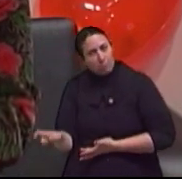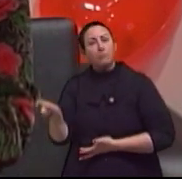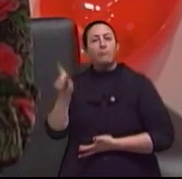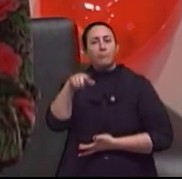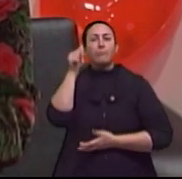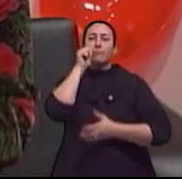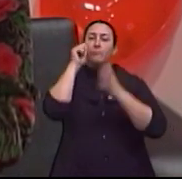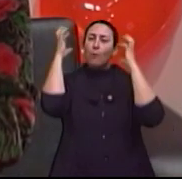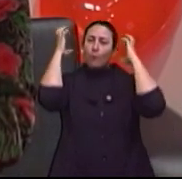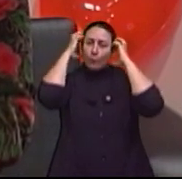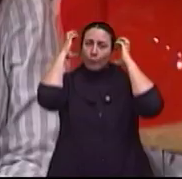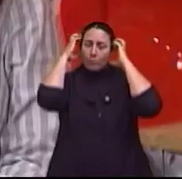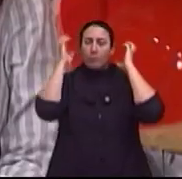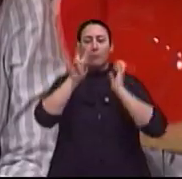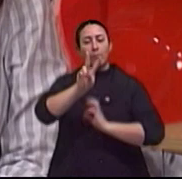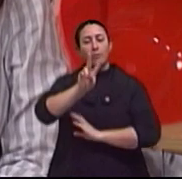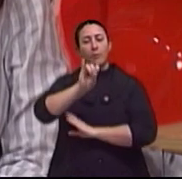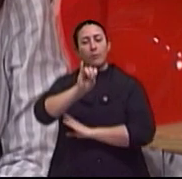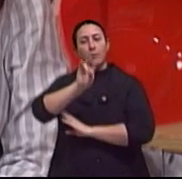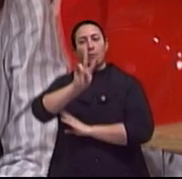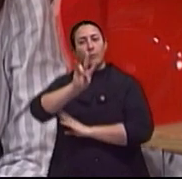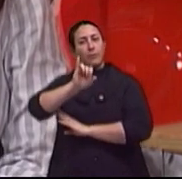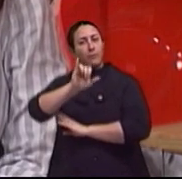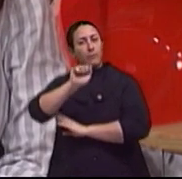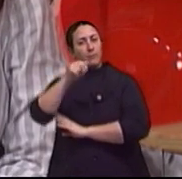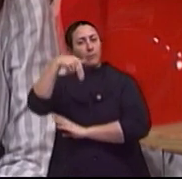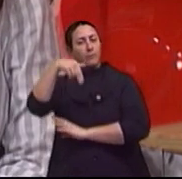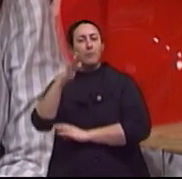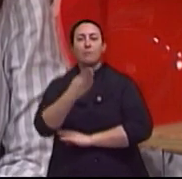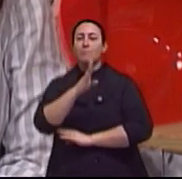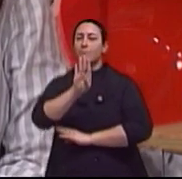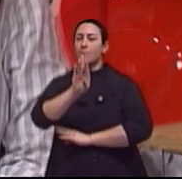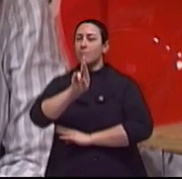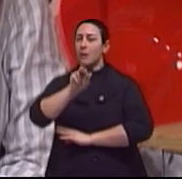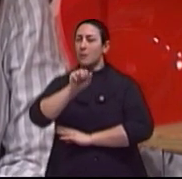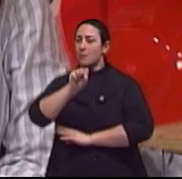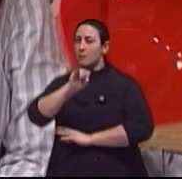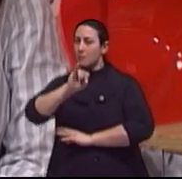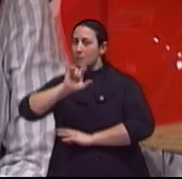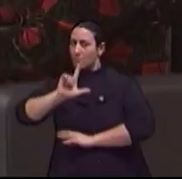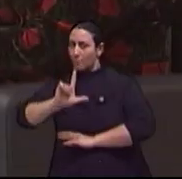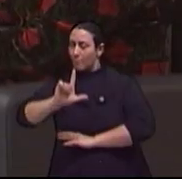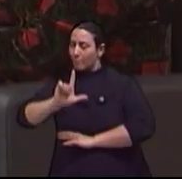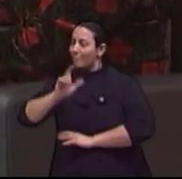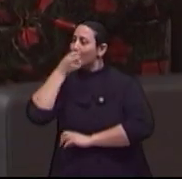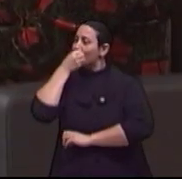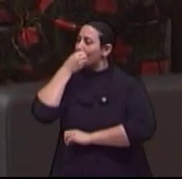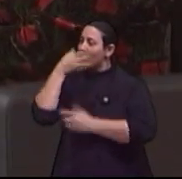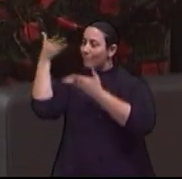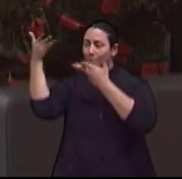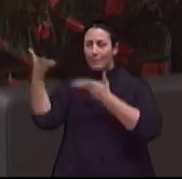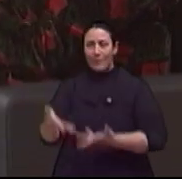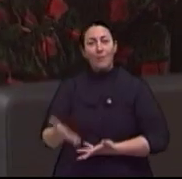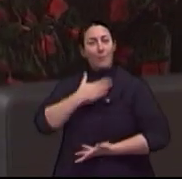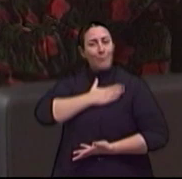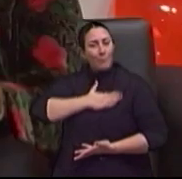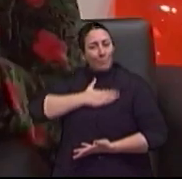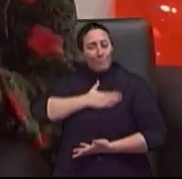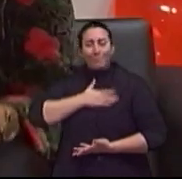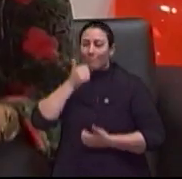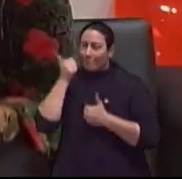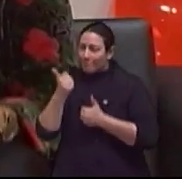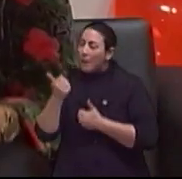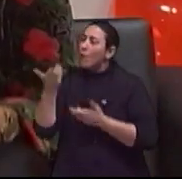a fonodiólogo Vivian estrela Brasil Vivian é um prazer te ter no programa para falar de um assunto tão